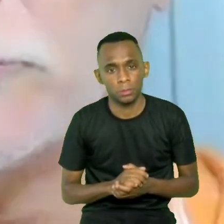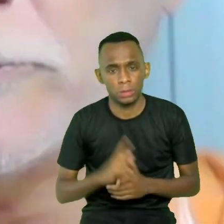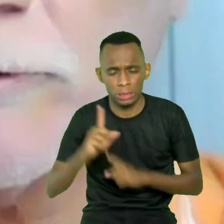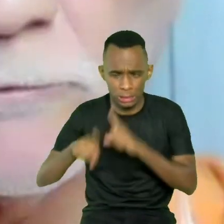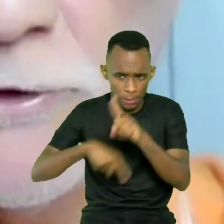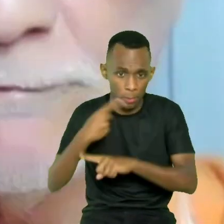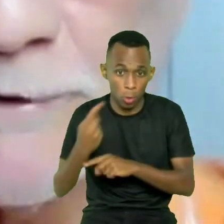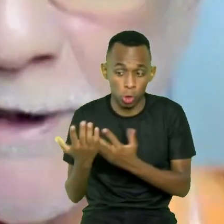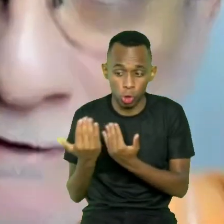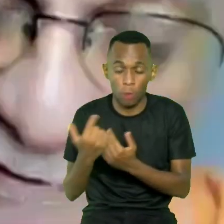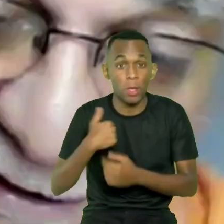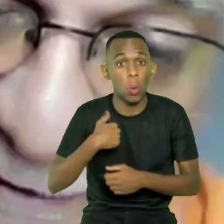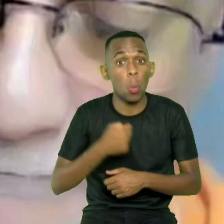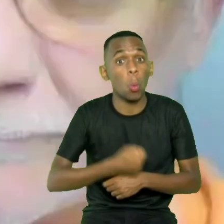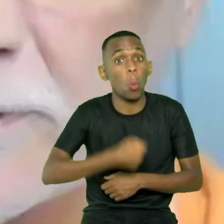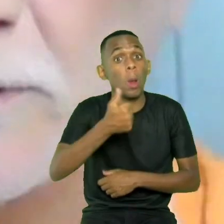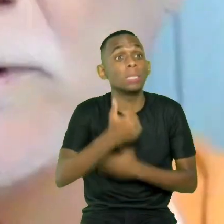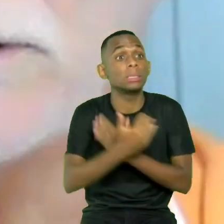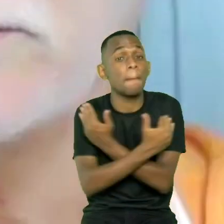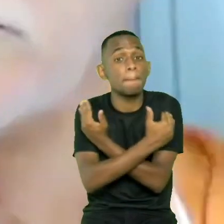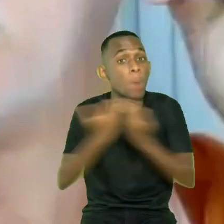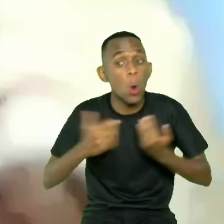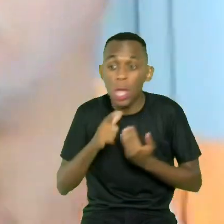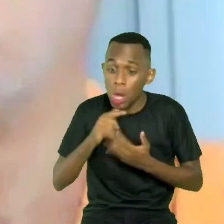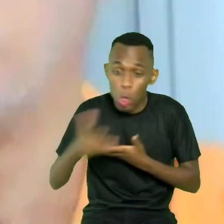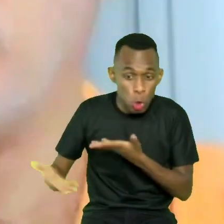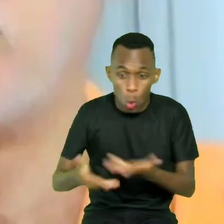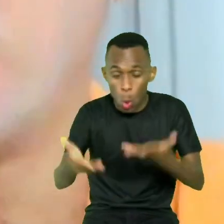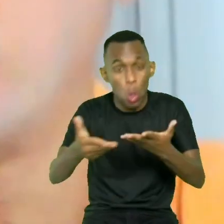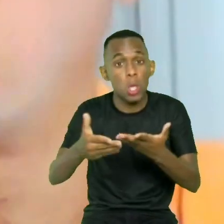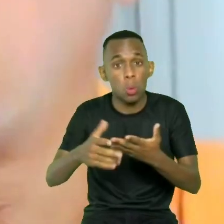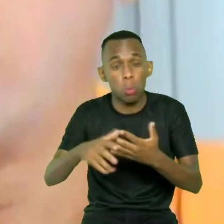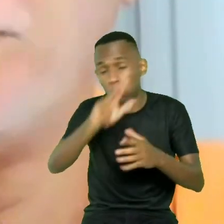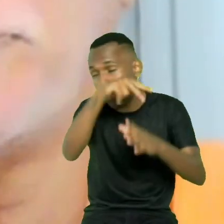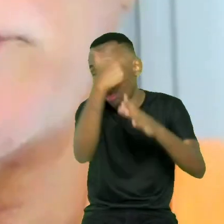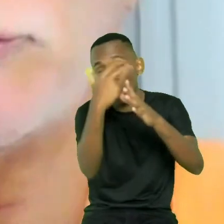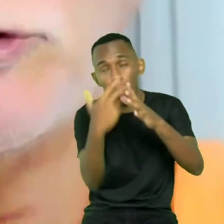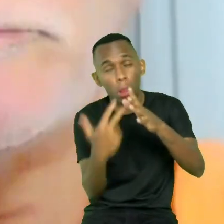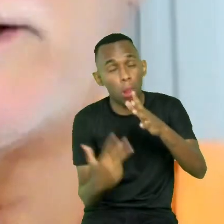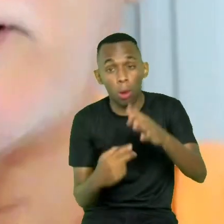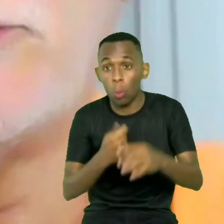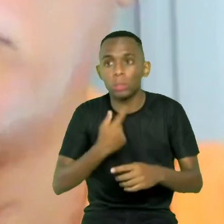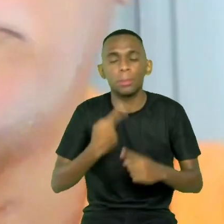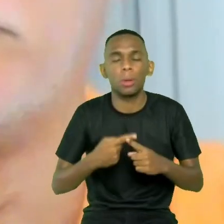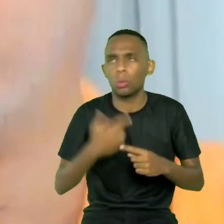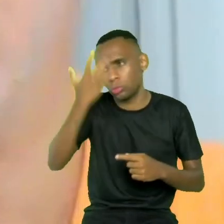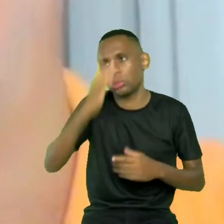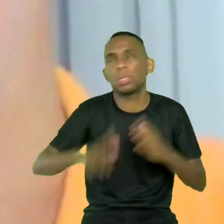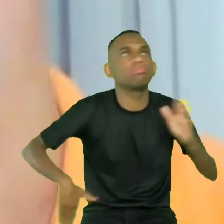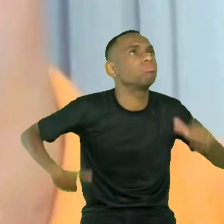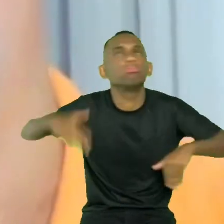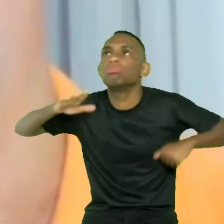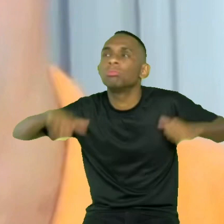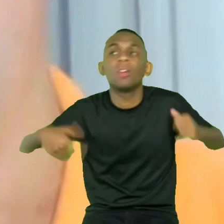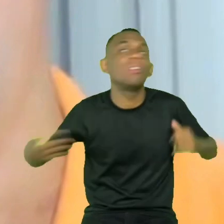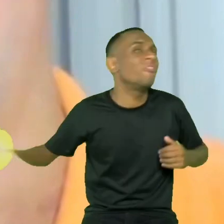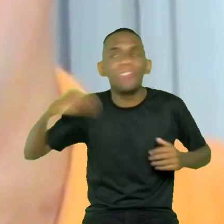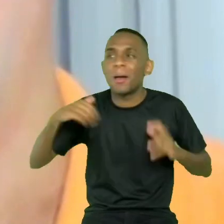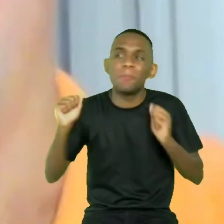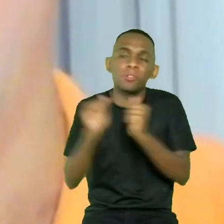no Rio Doce, quase morri afogado lá, né? Sem saber nadar, fui com a turma nadar no rio,